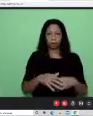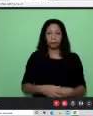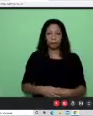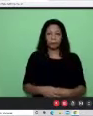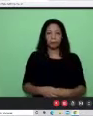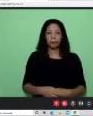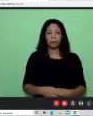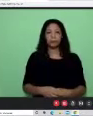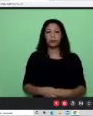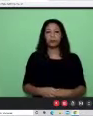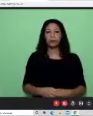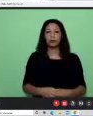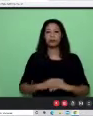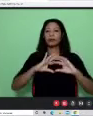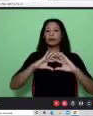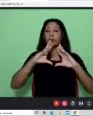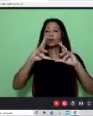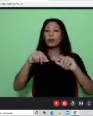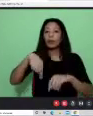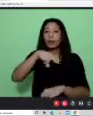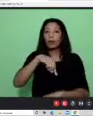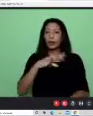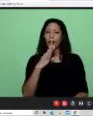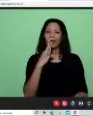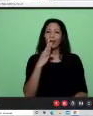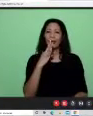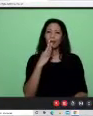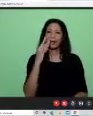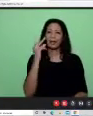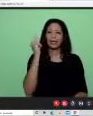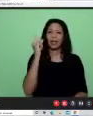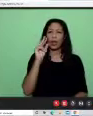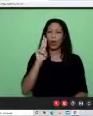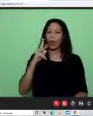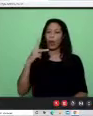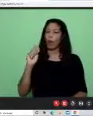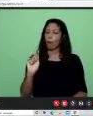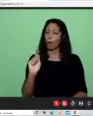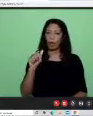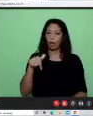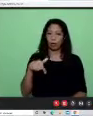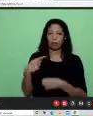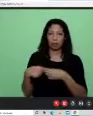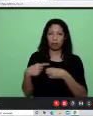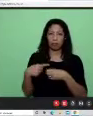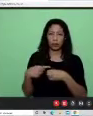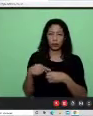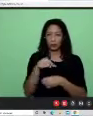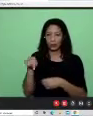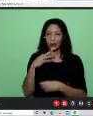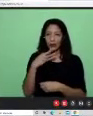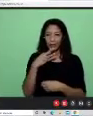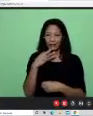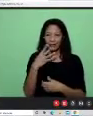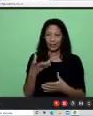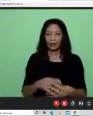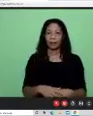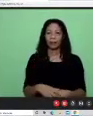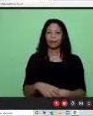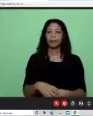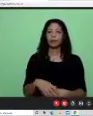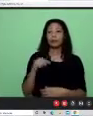todos aqui conhecem a antiga UPA, aqui do nosso município. Essa antiga UPA, ela já